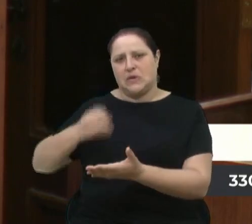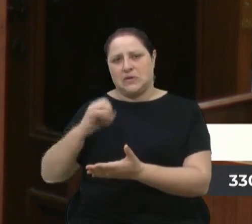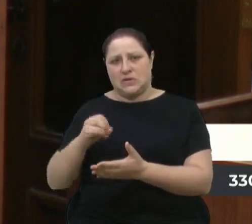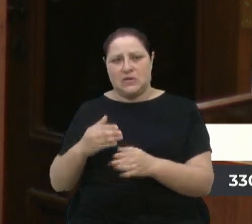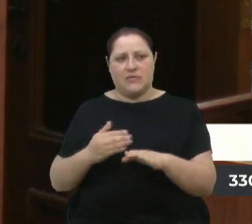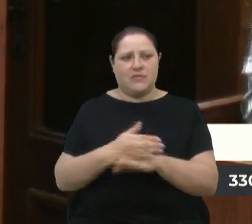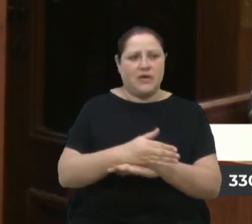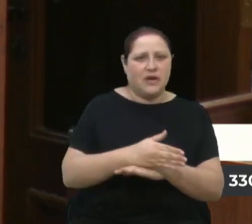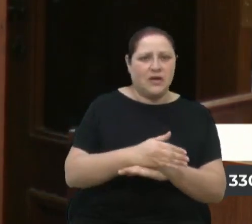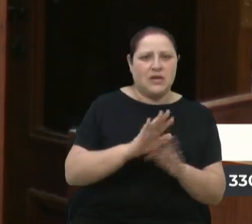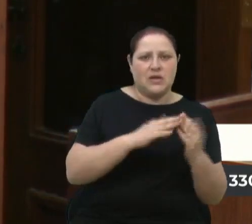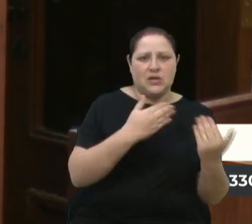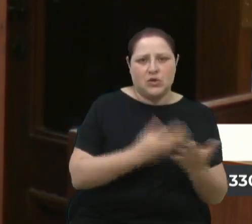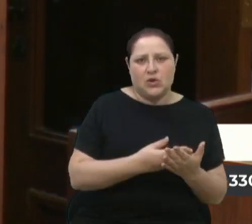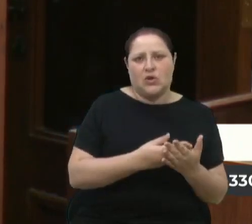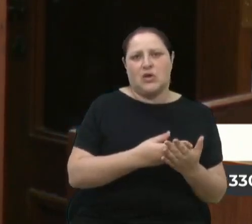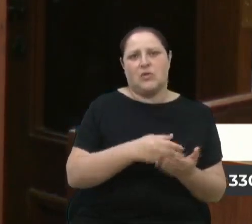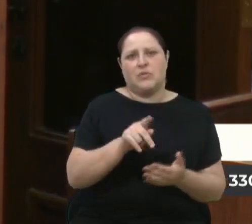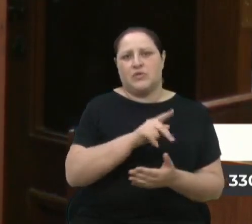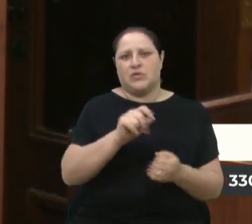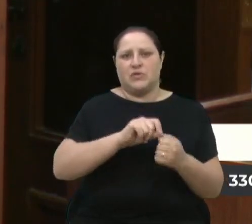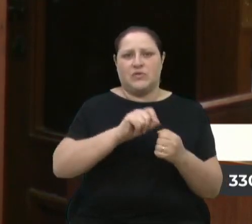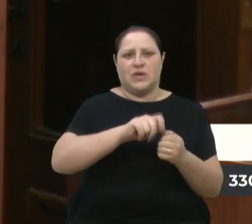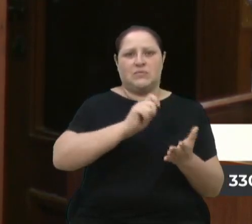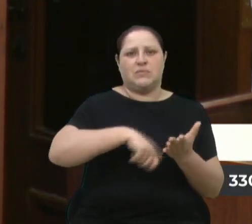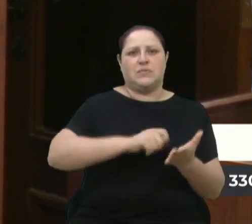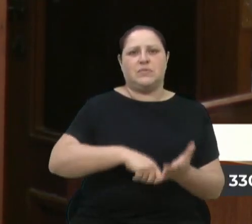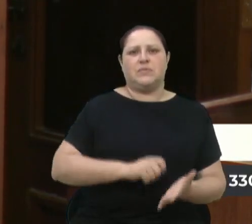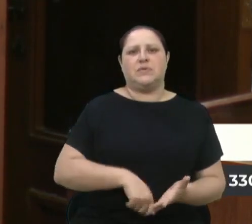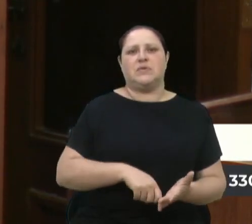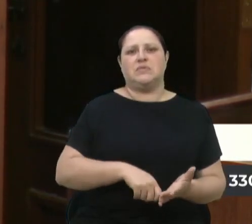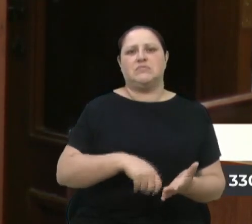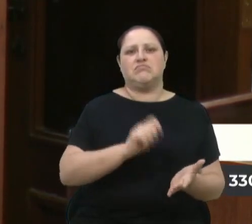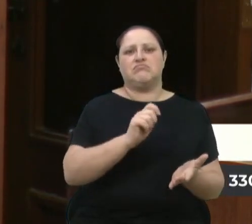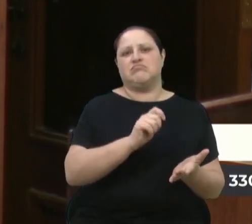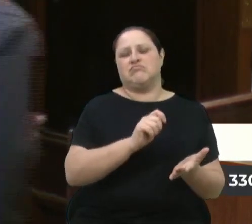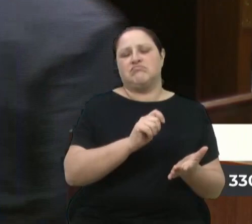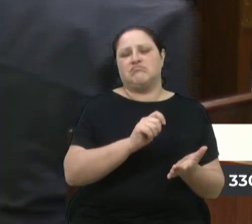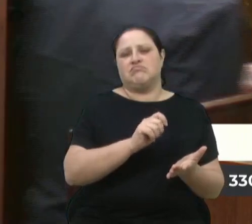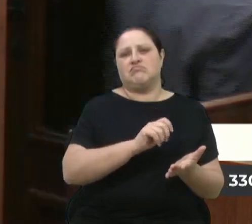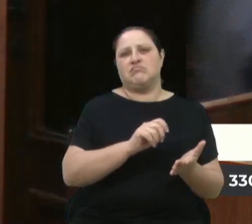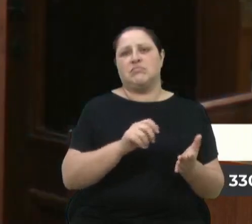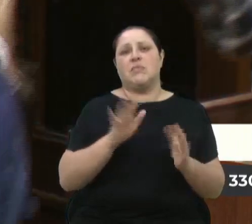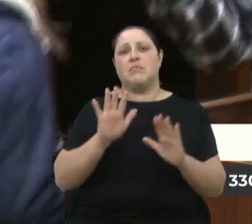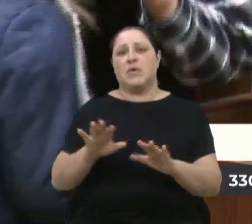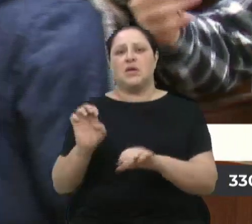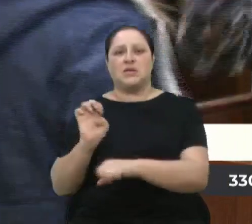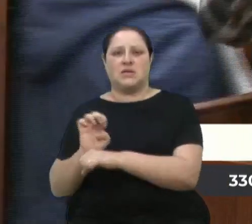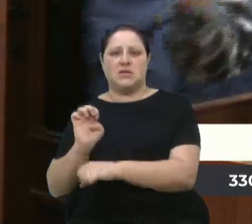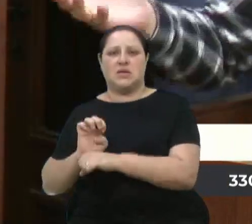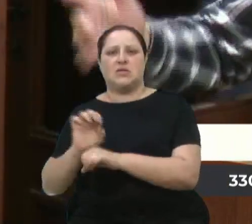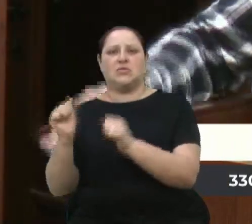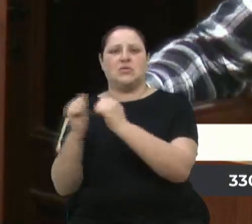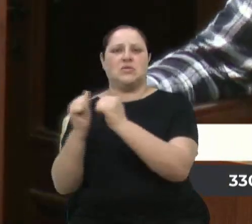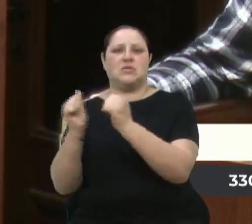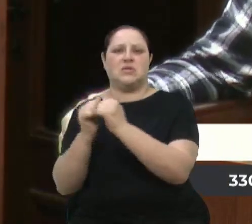planilha e rubricando. Enquanto na rede estadual, vejam, a rede estadual tem um sistema que é muito melhor. Tem